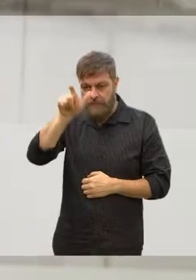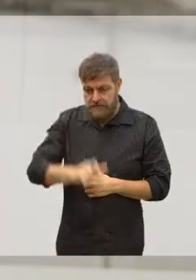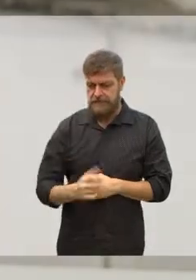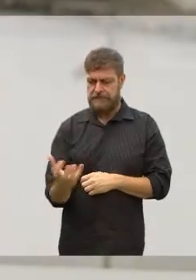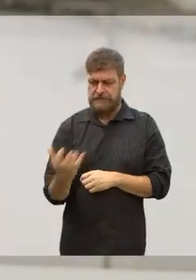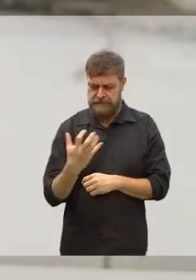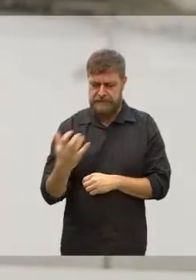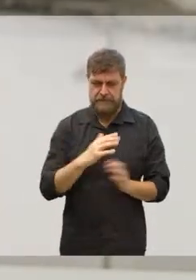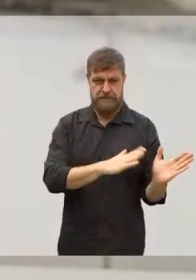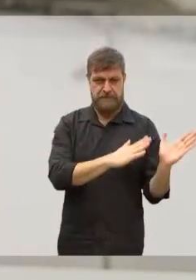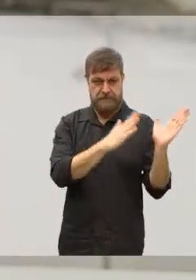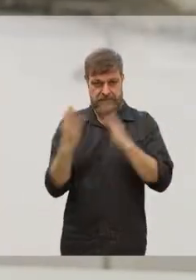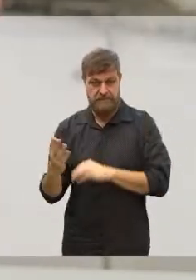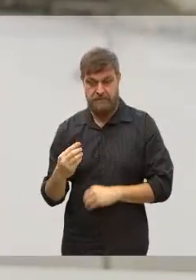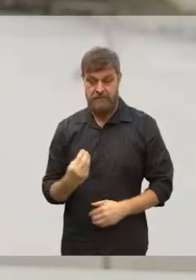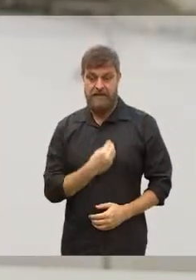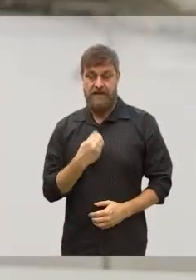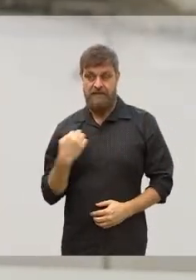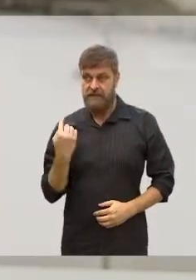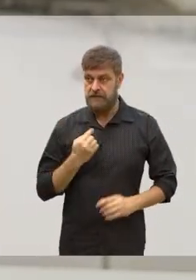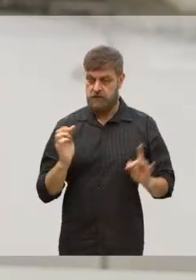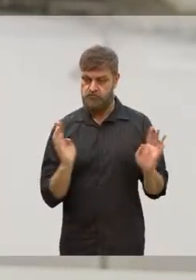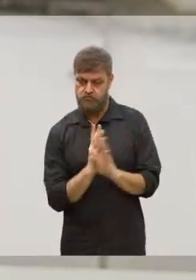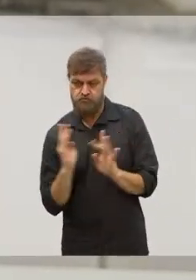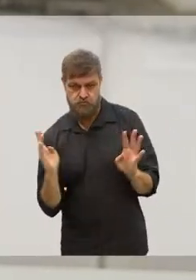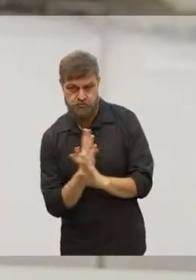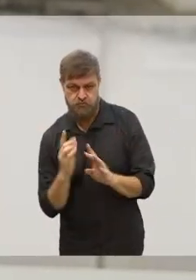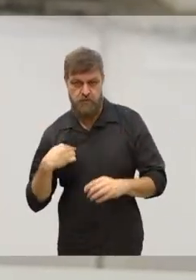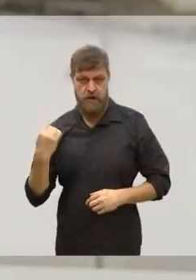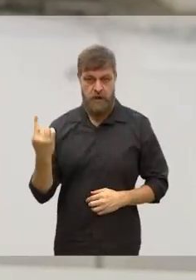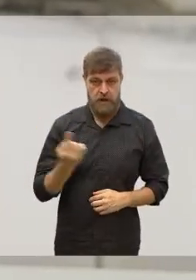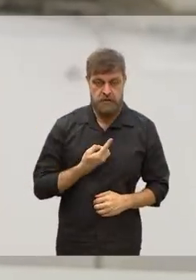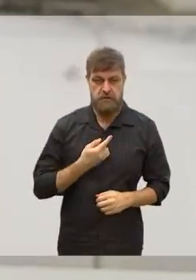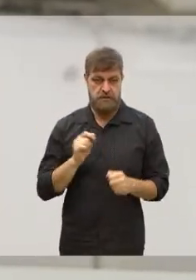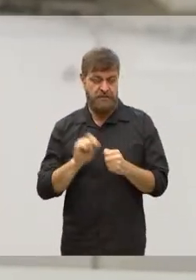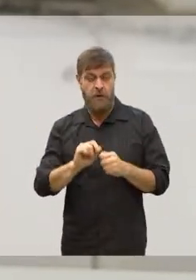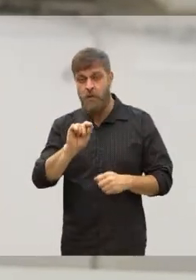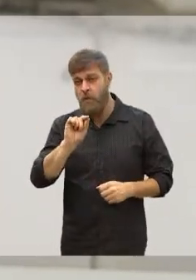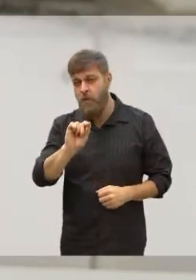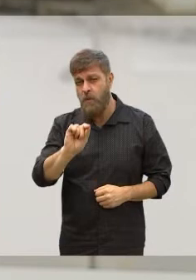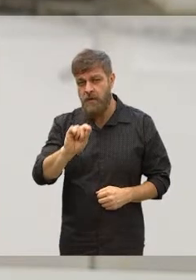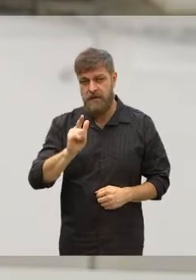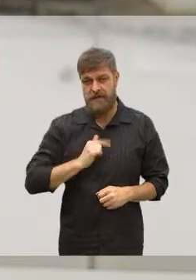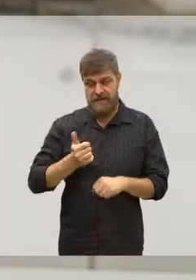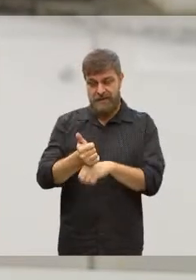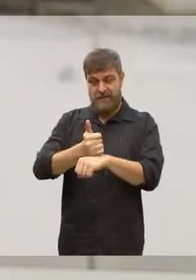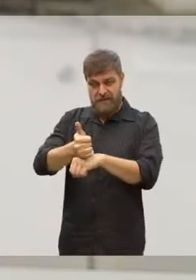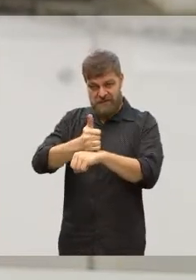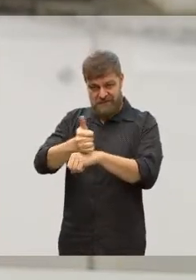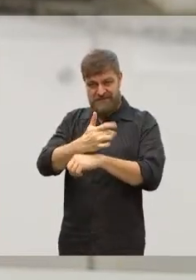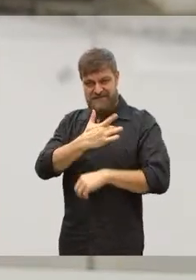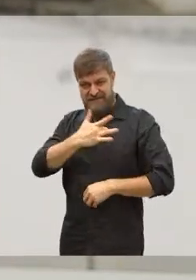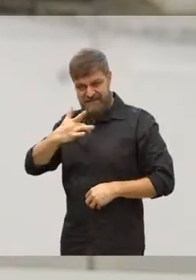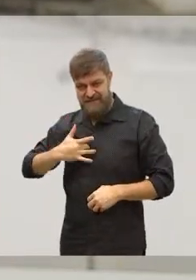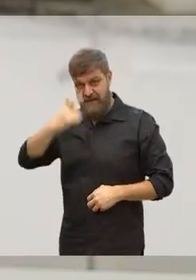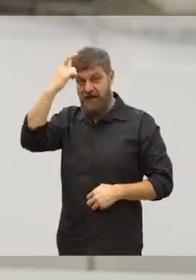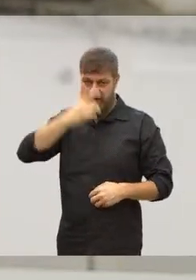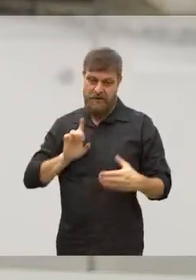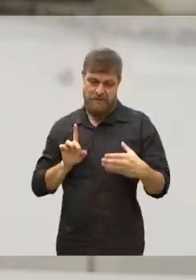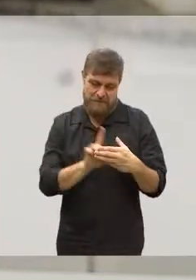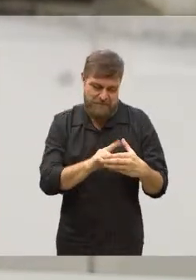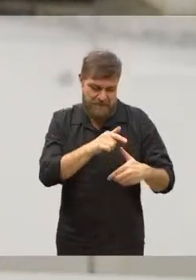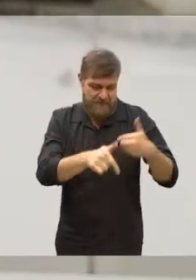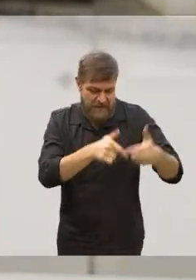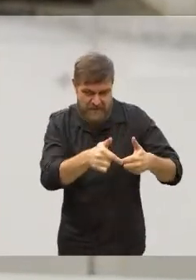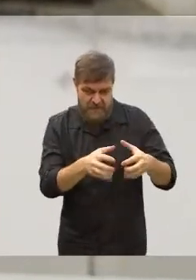azul. Essa vida urbana que nós levamos, né? E a gente fez assim, o pessoal, os profissionais da saúde, no qual eu me incluo,